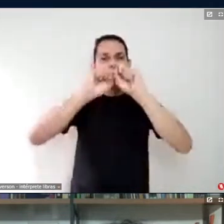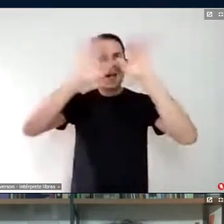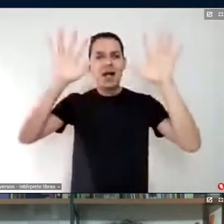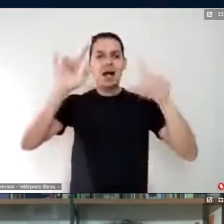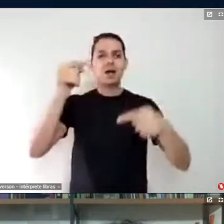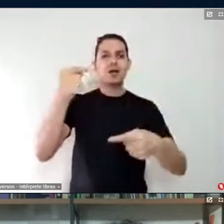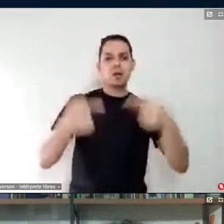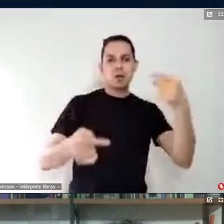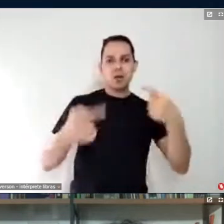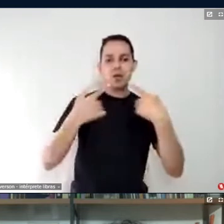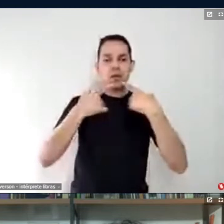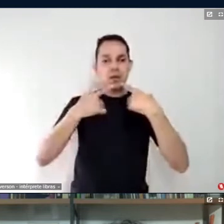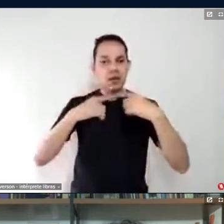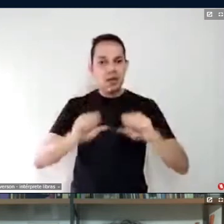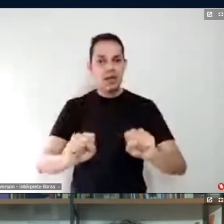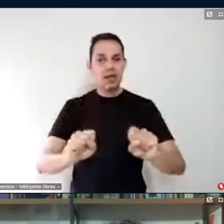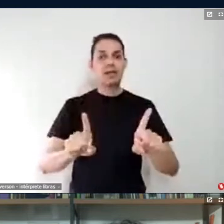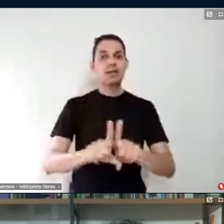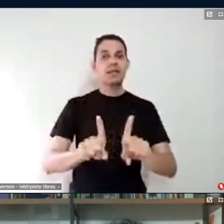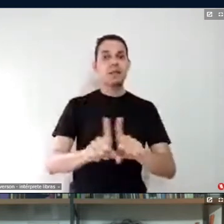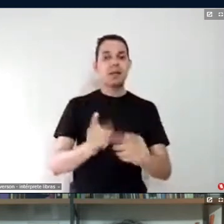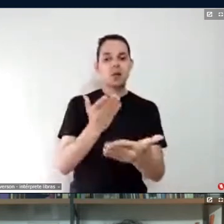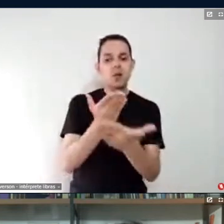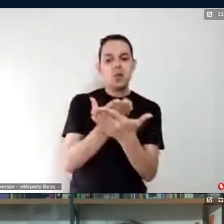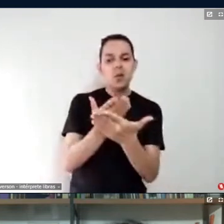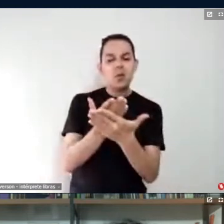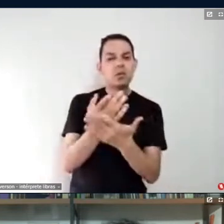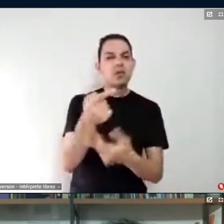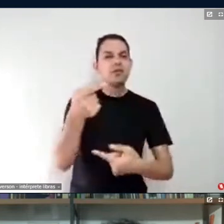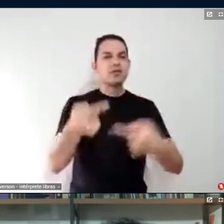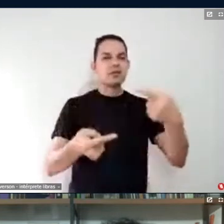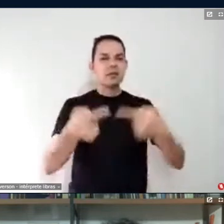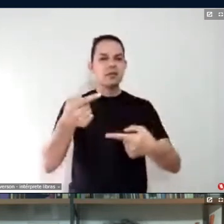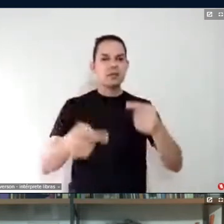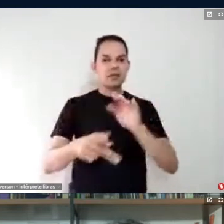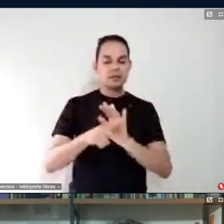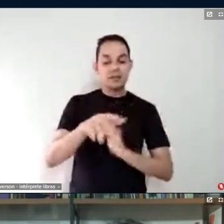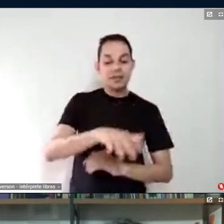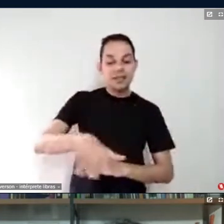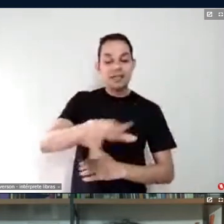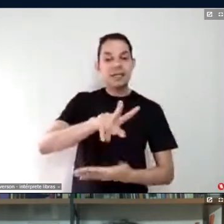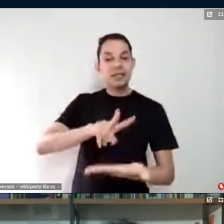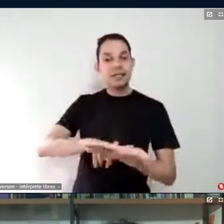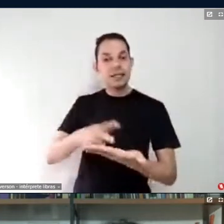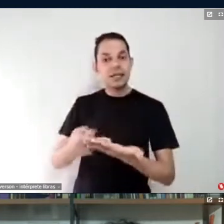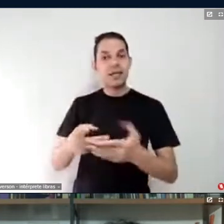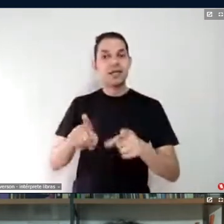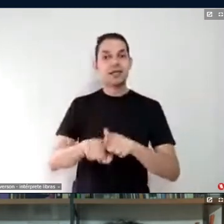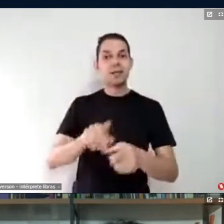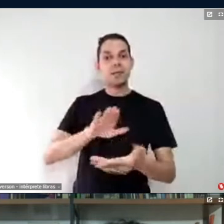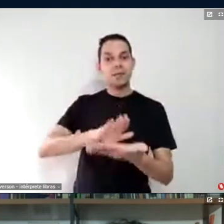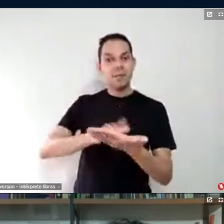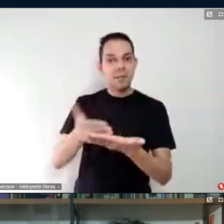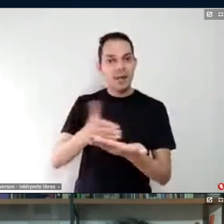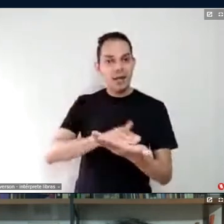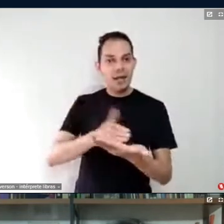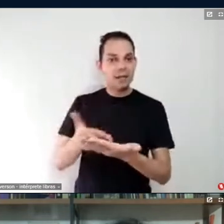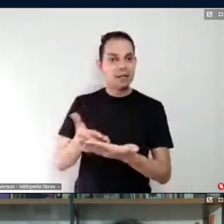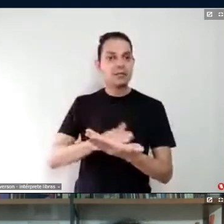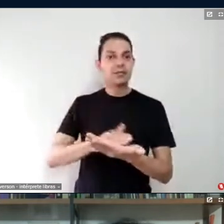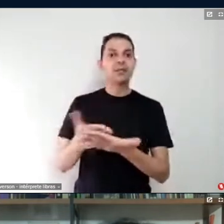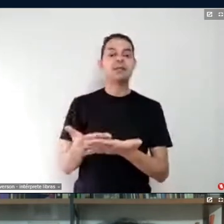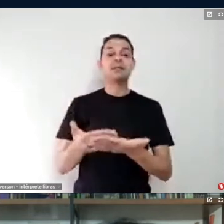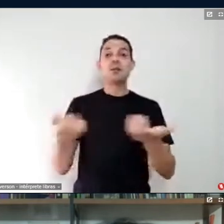por que não, o estudo da política no âmbito da tradução e interpretação se tornou muito